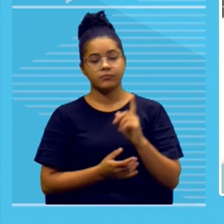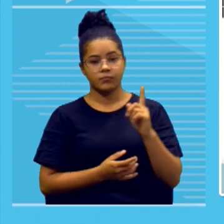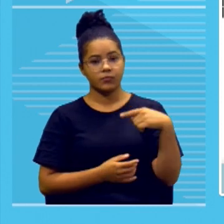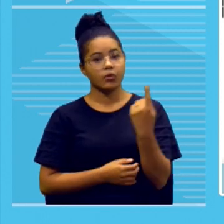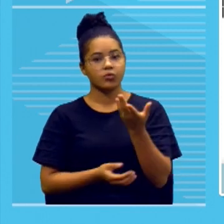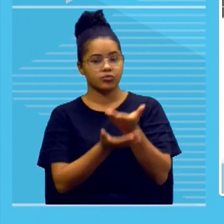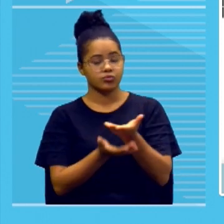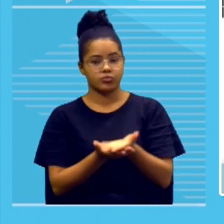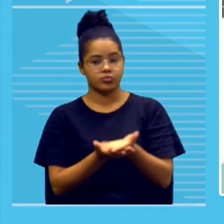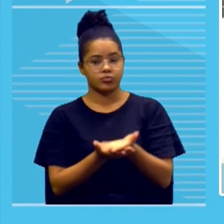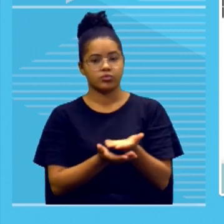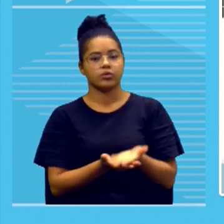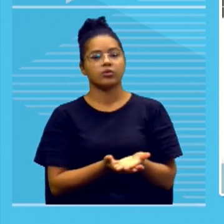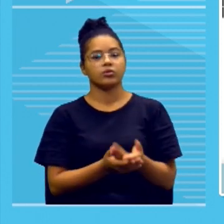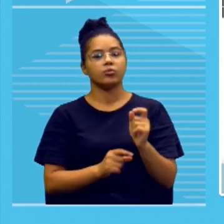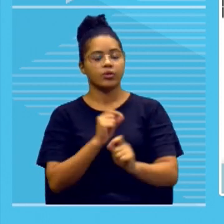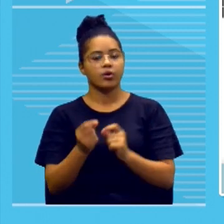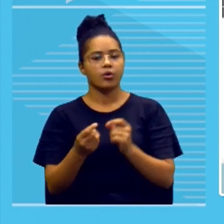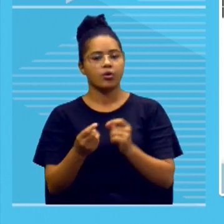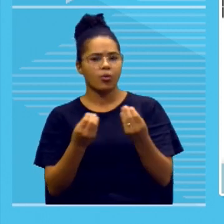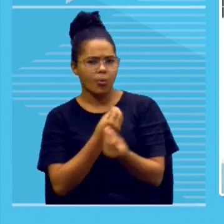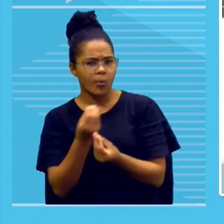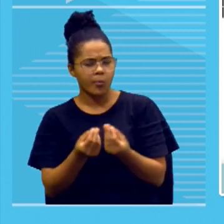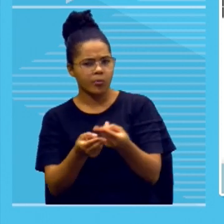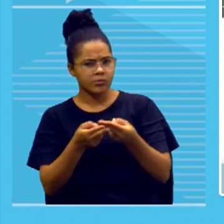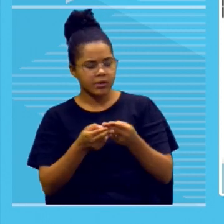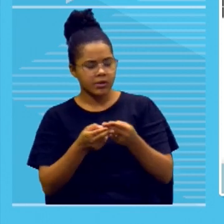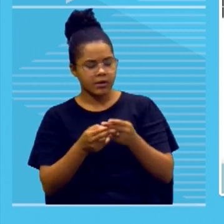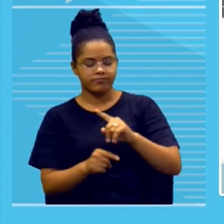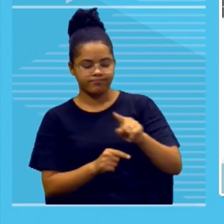aqui exatamente o emprego da vírgula.